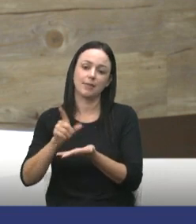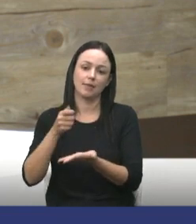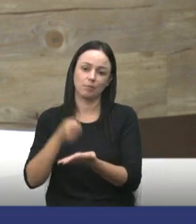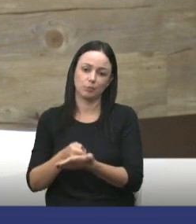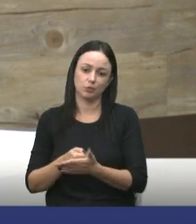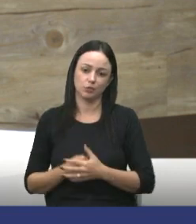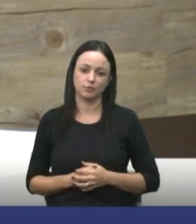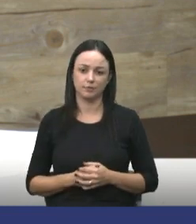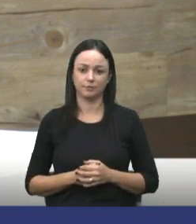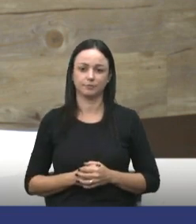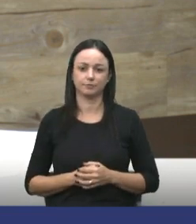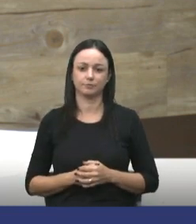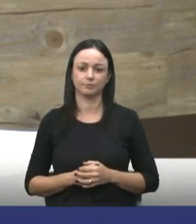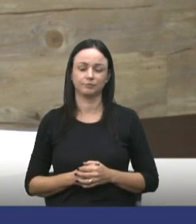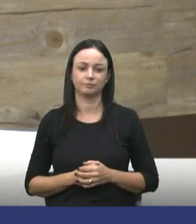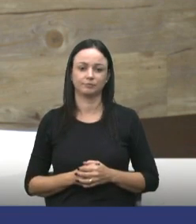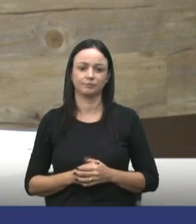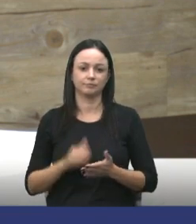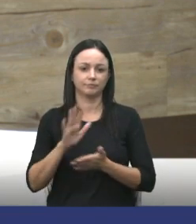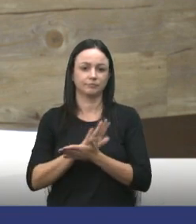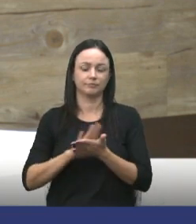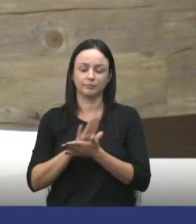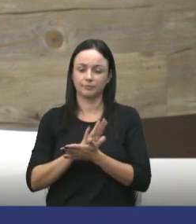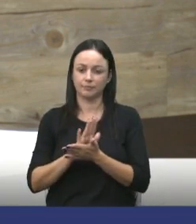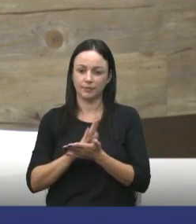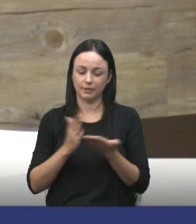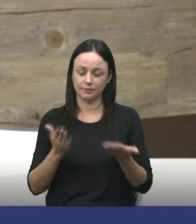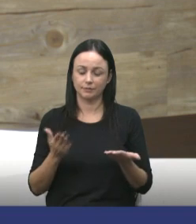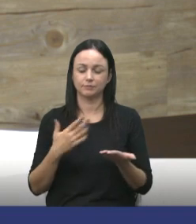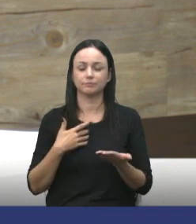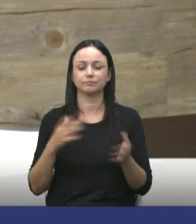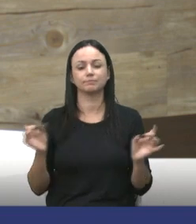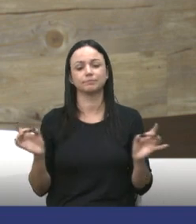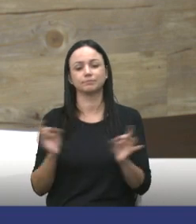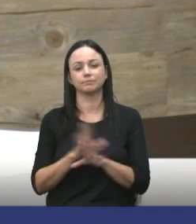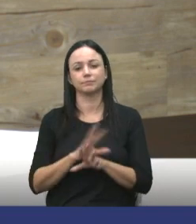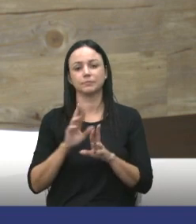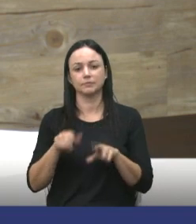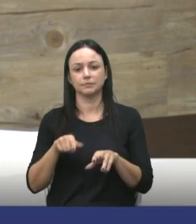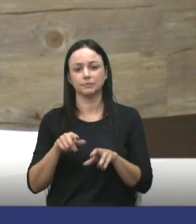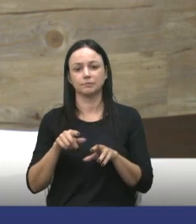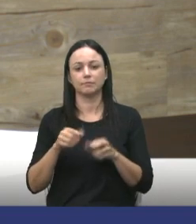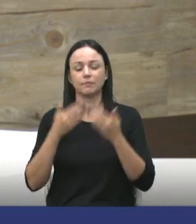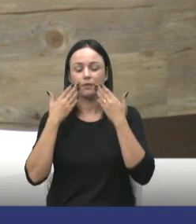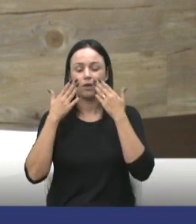impositivas. Nada mais havendo, dou por encerrada a presente